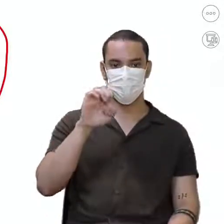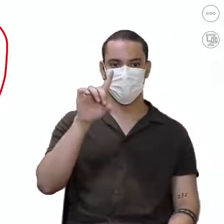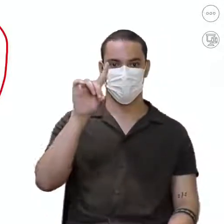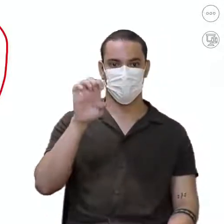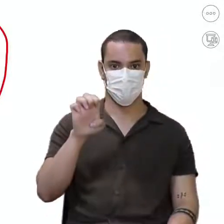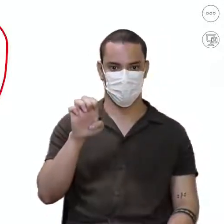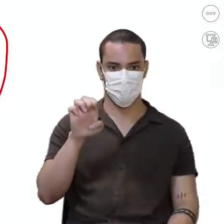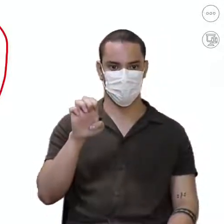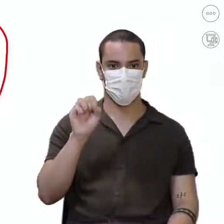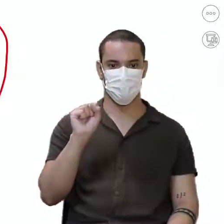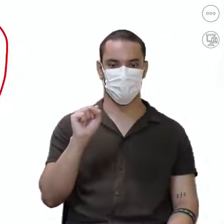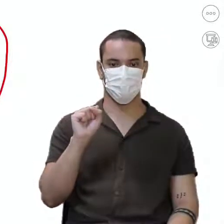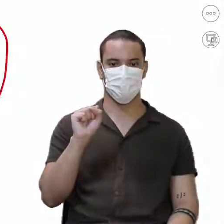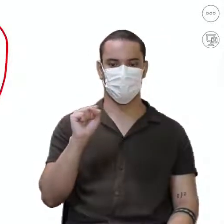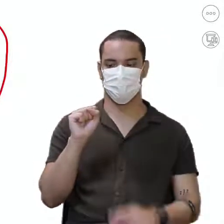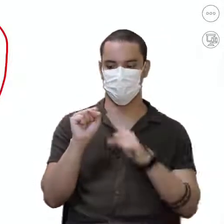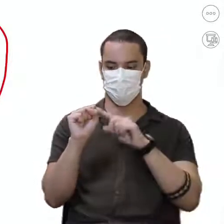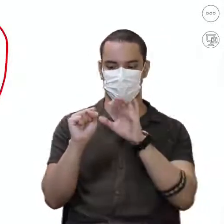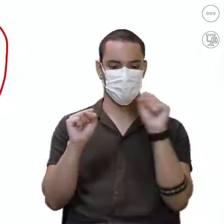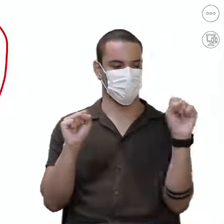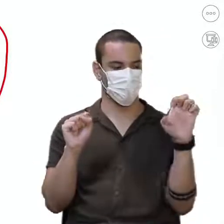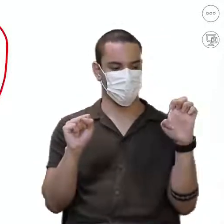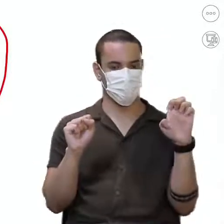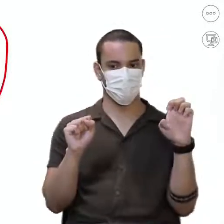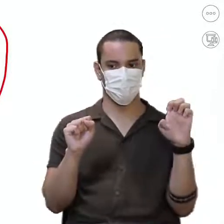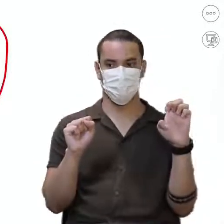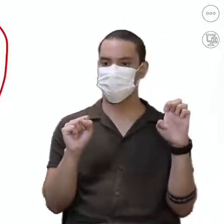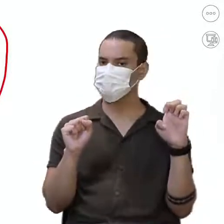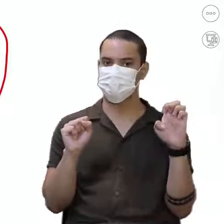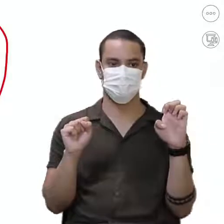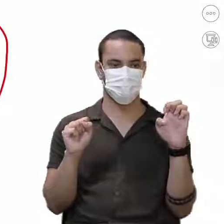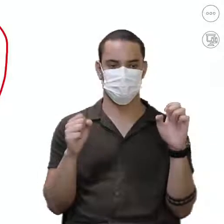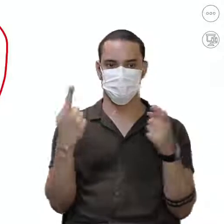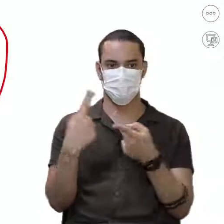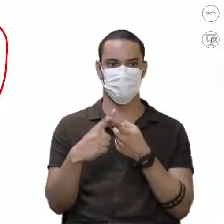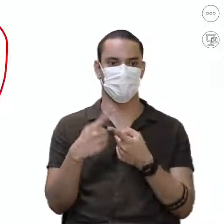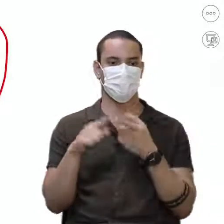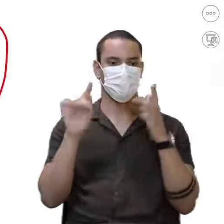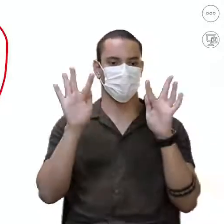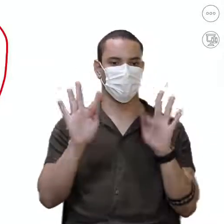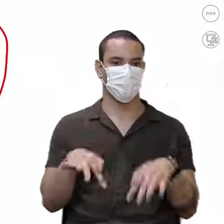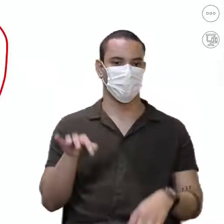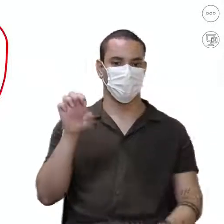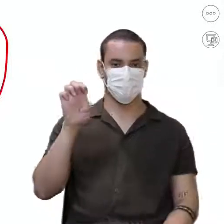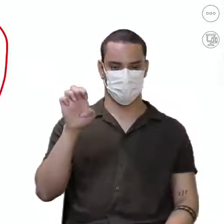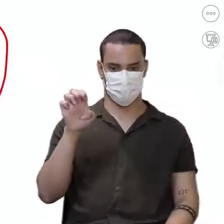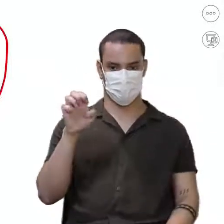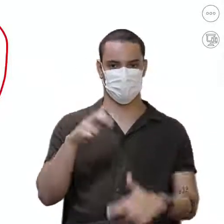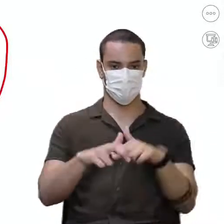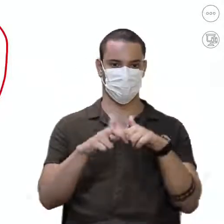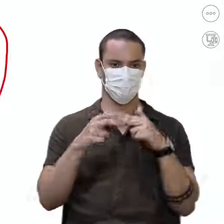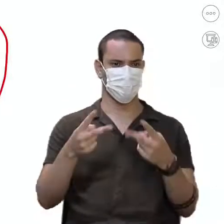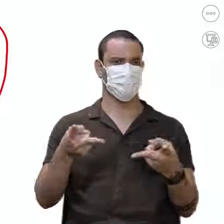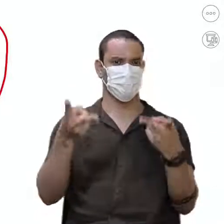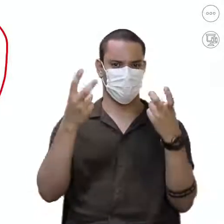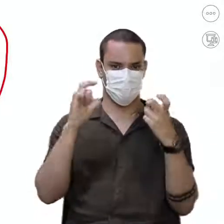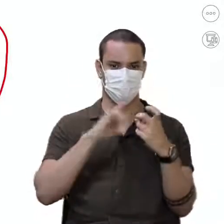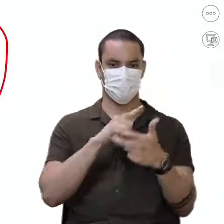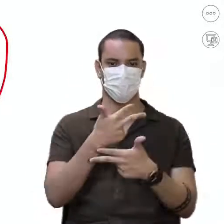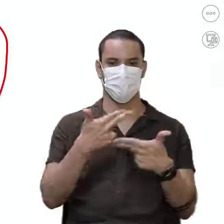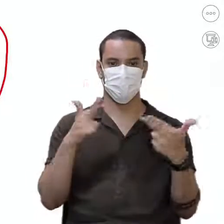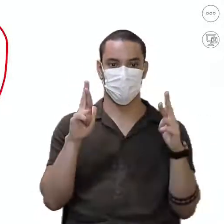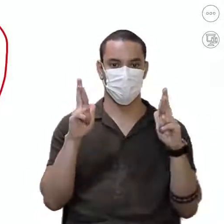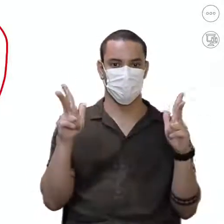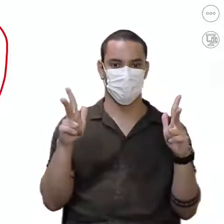E's, como a palavra precede, só que a palavra precede, ela termina com E, e aí vocês percebem que tem uma coisa